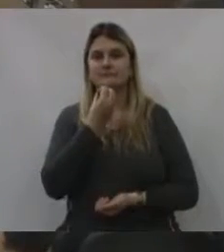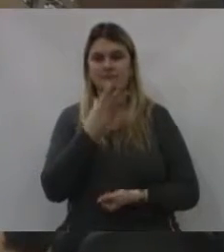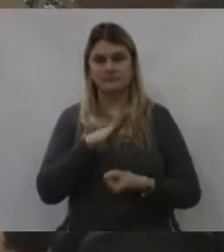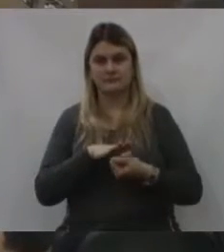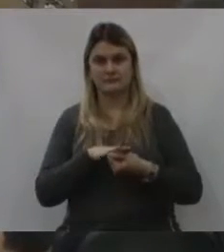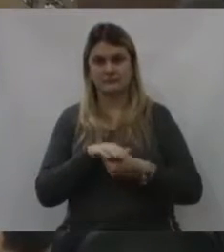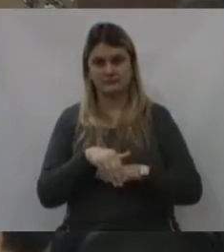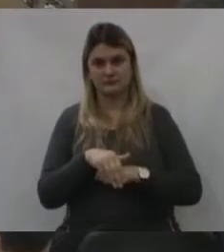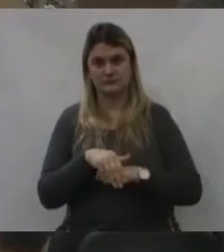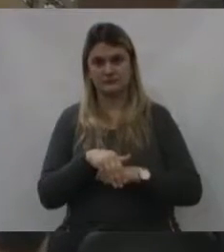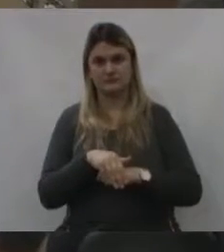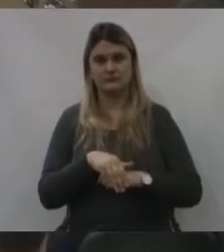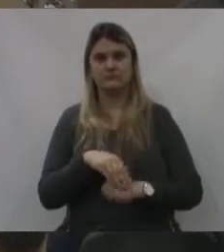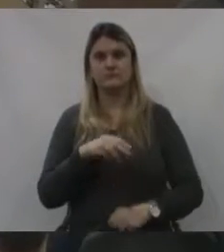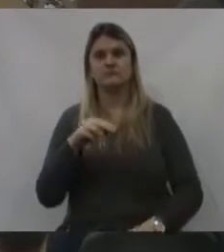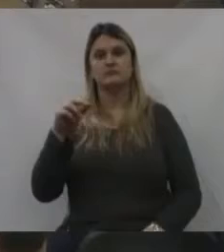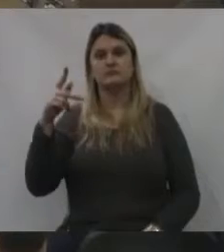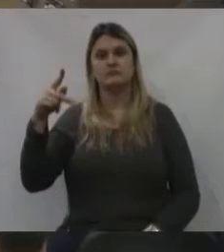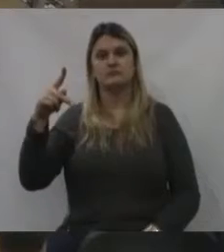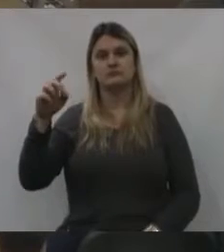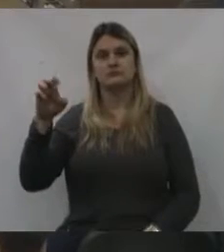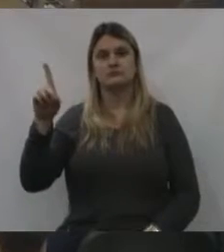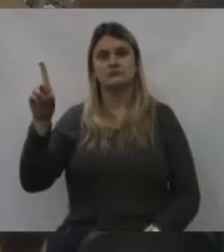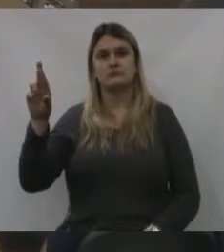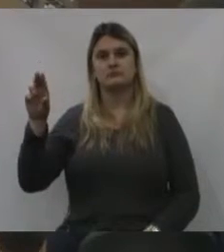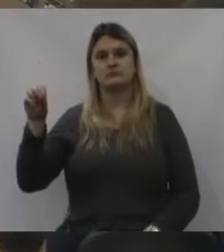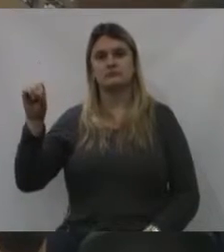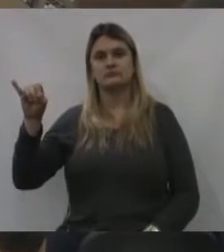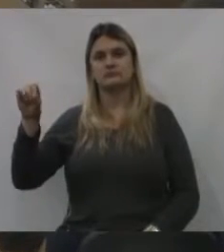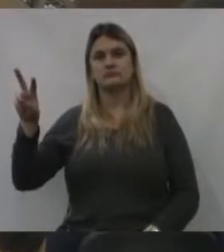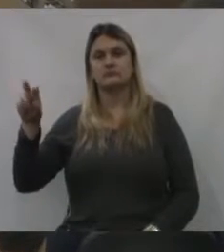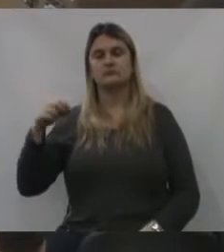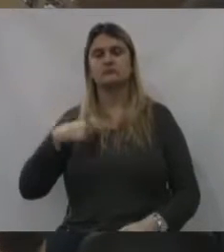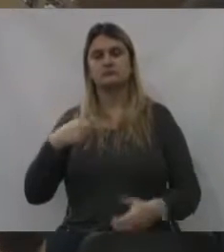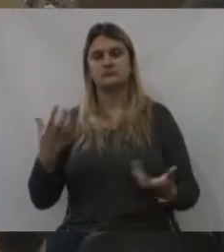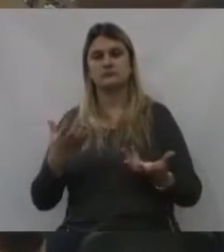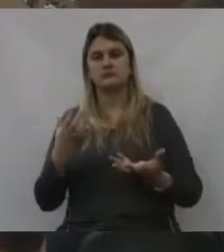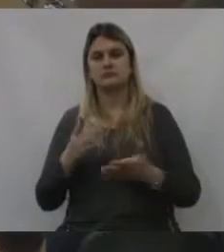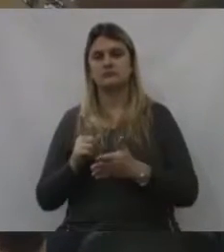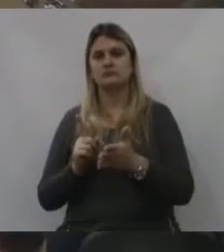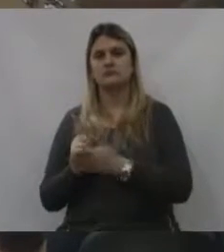Boa noite, Pedro Ivo. Boa noite a todos. Queria